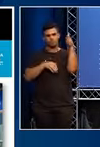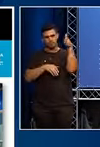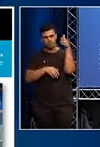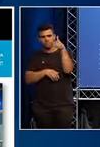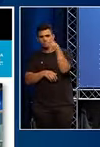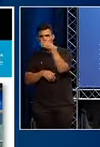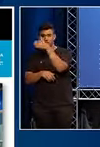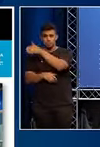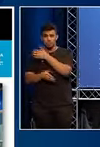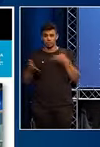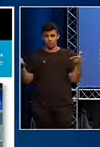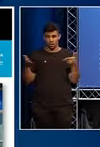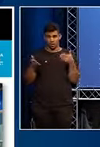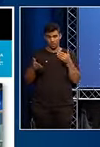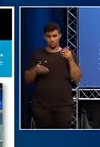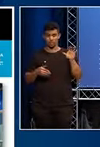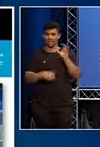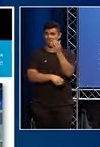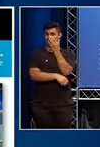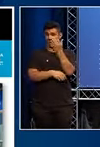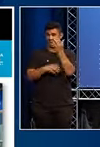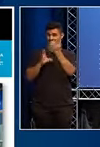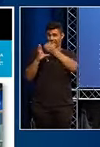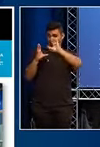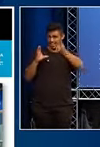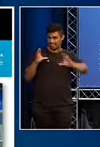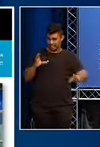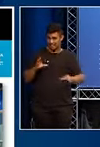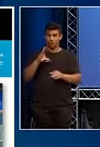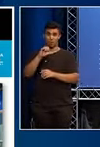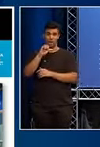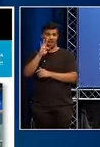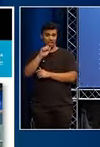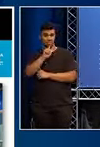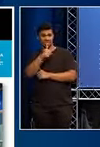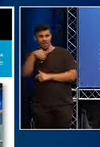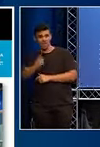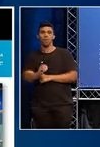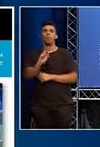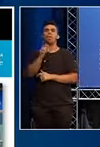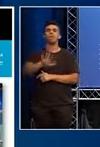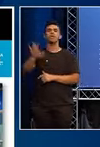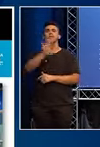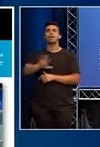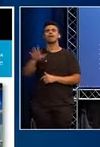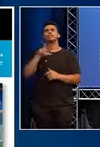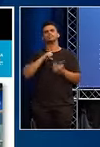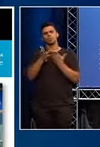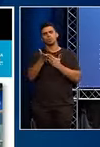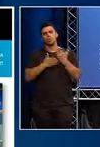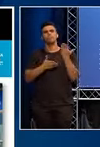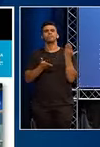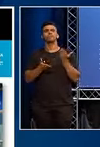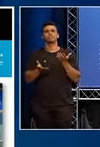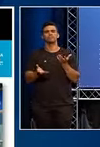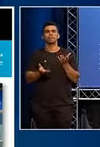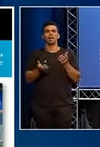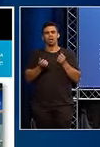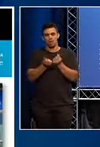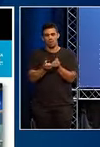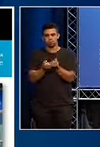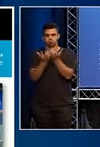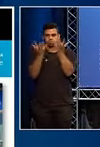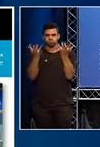129º, estaremos em Catalão, em Goiás, para o início da colheita da safra de soja, na verdade já